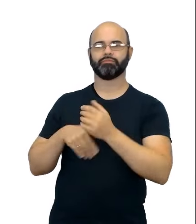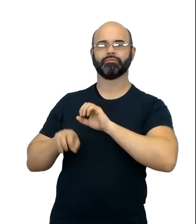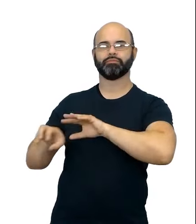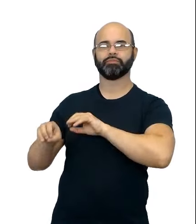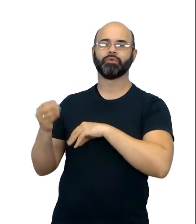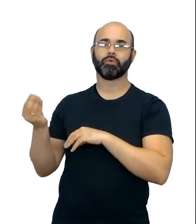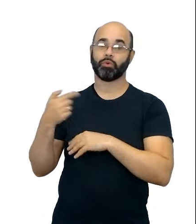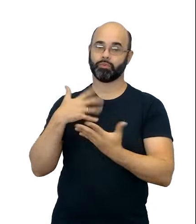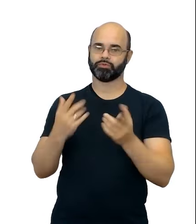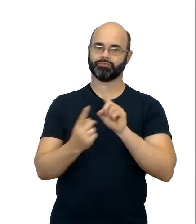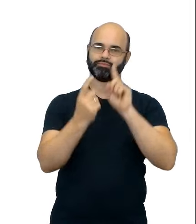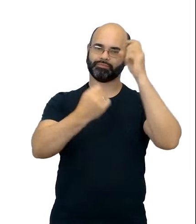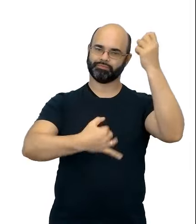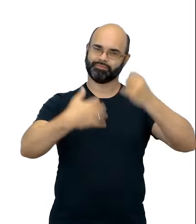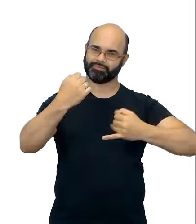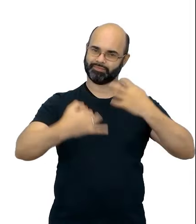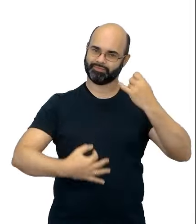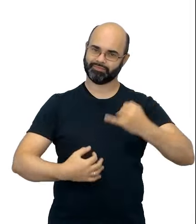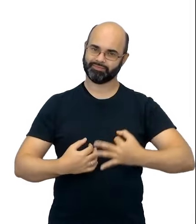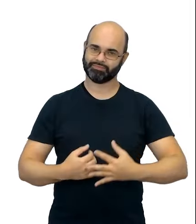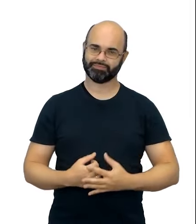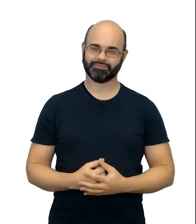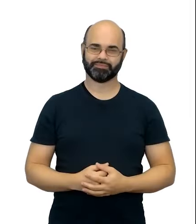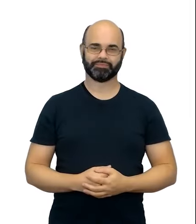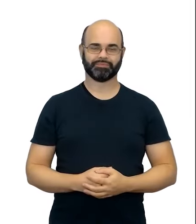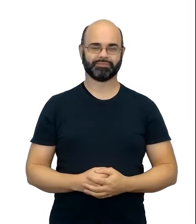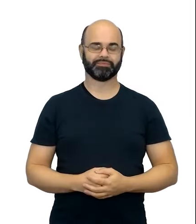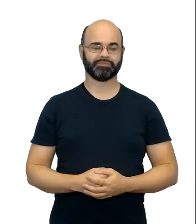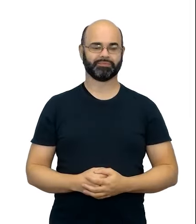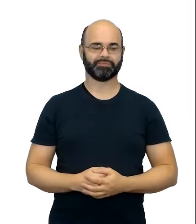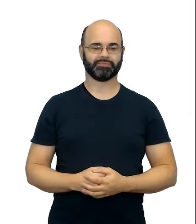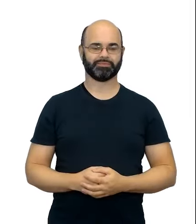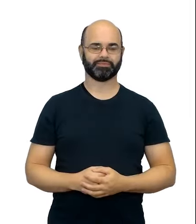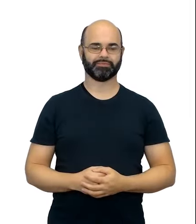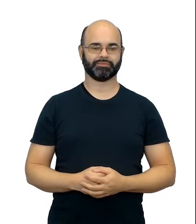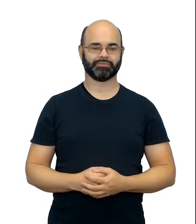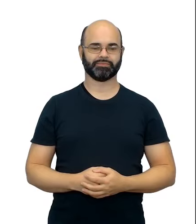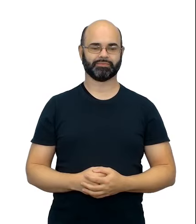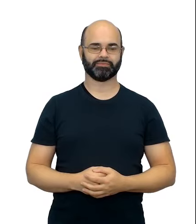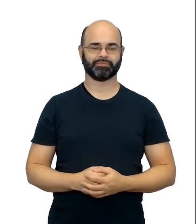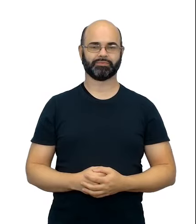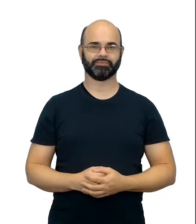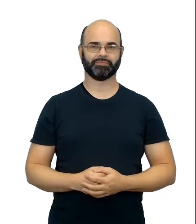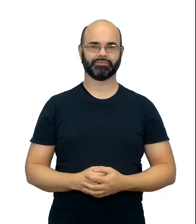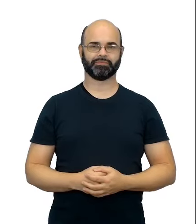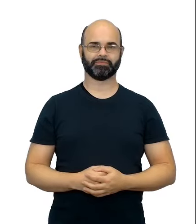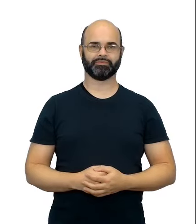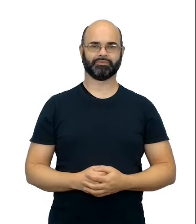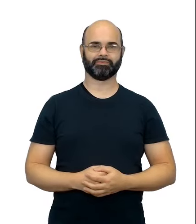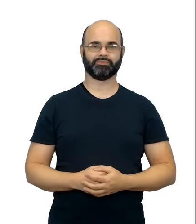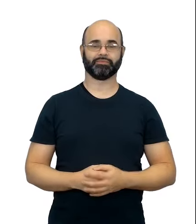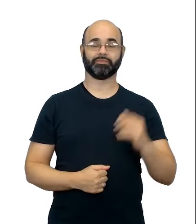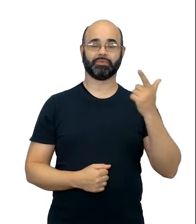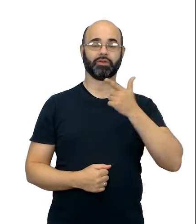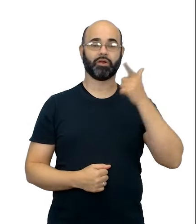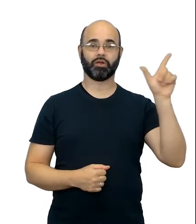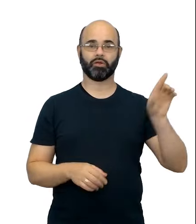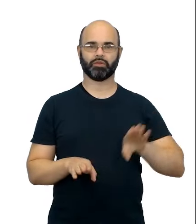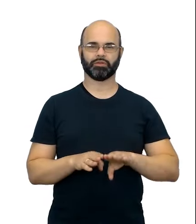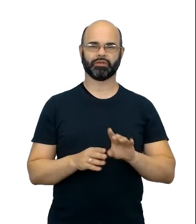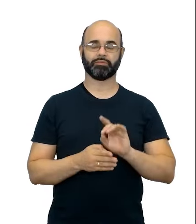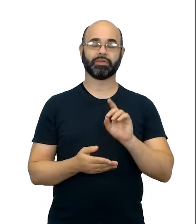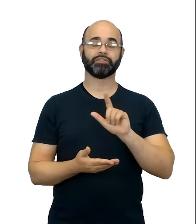encontro. Pensaremos, né, sobre isso. Outro elemento, ainda baseando-se na BNCC, os